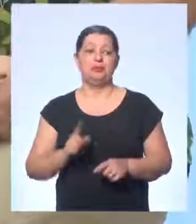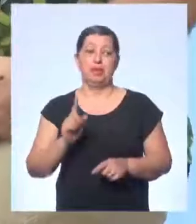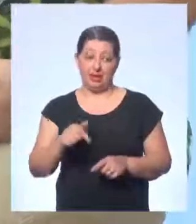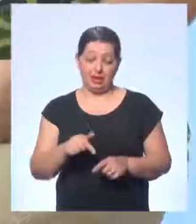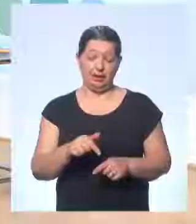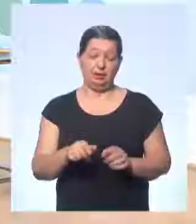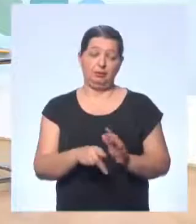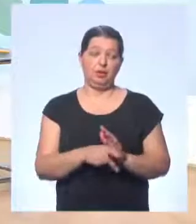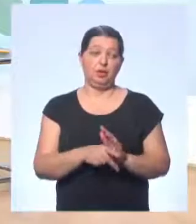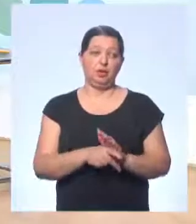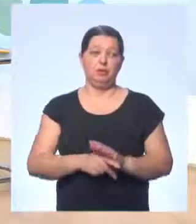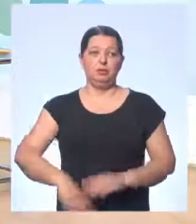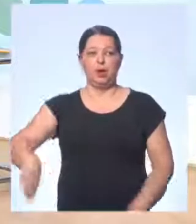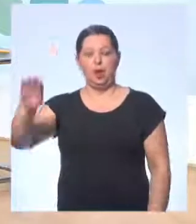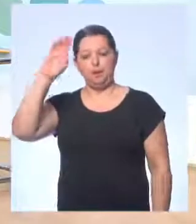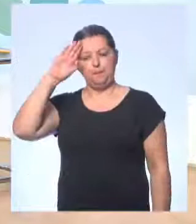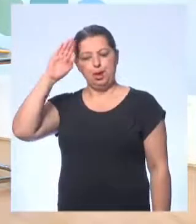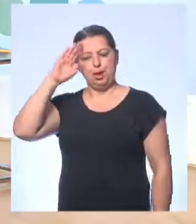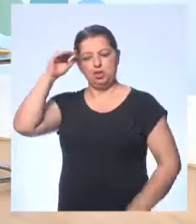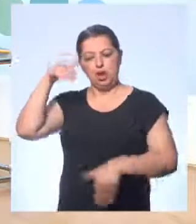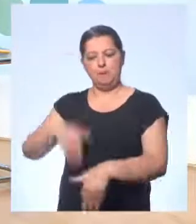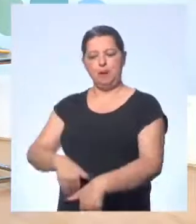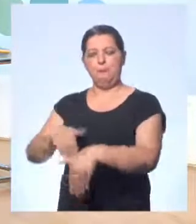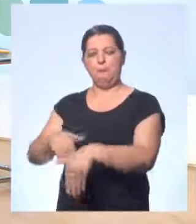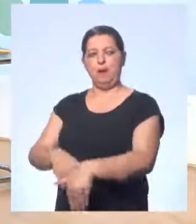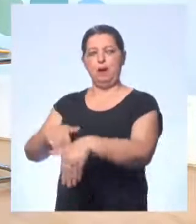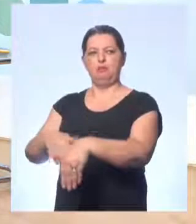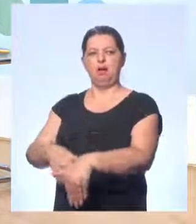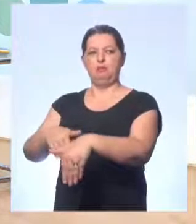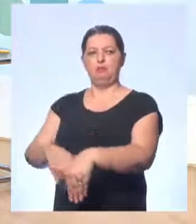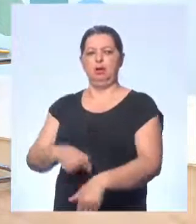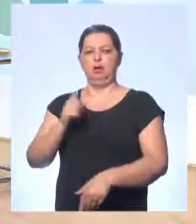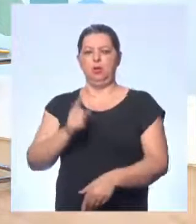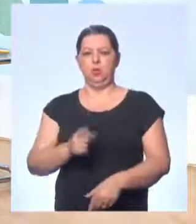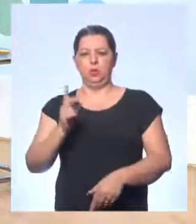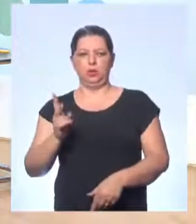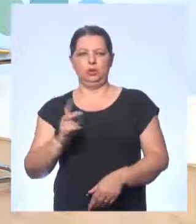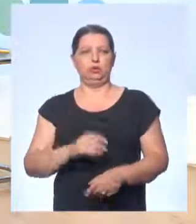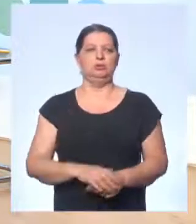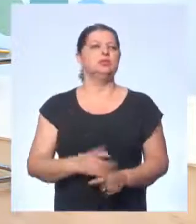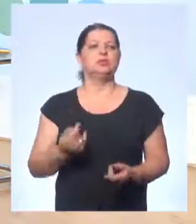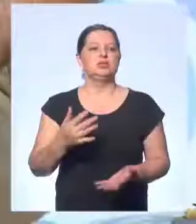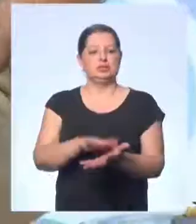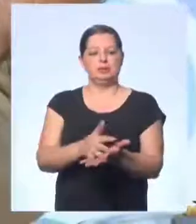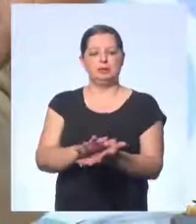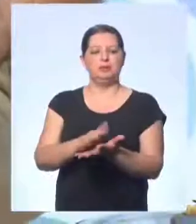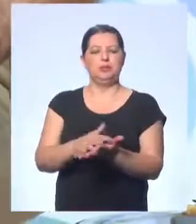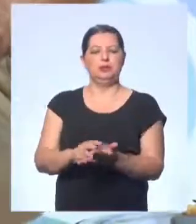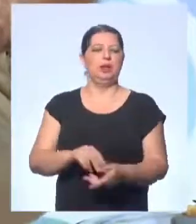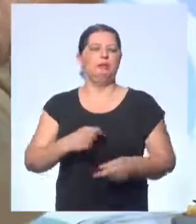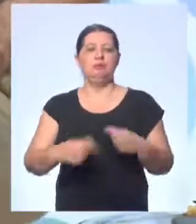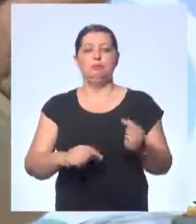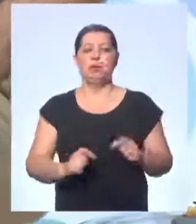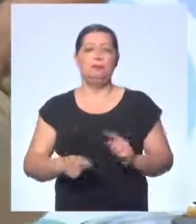Isso daqui é uma marcha militar, certo? Então, bem tum, 2. Agora, se eu toco um samba...